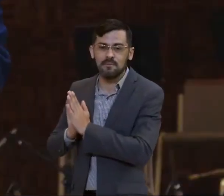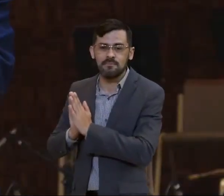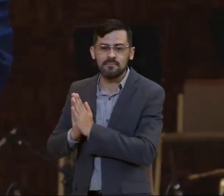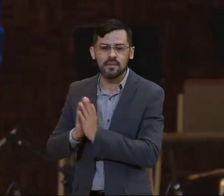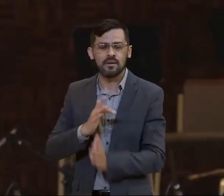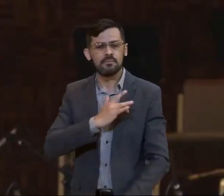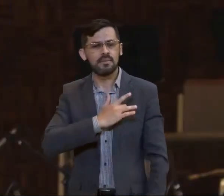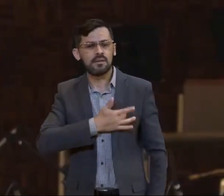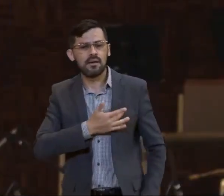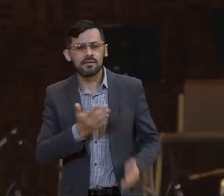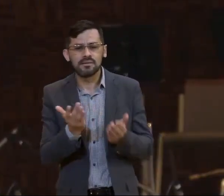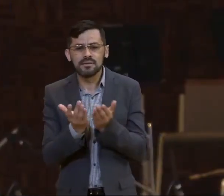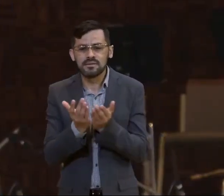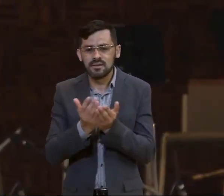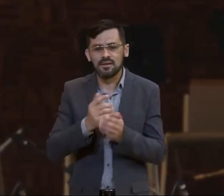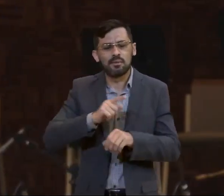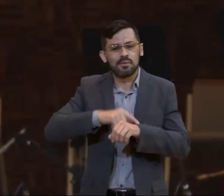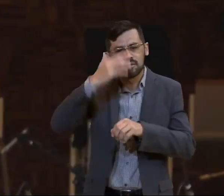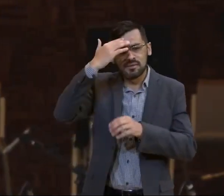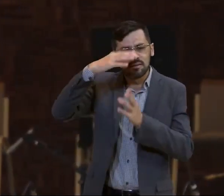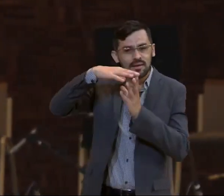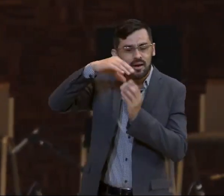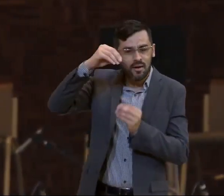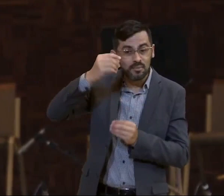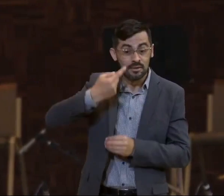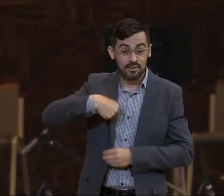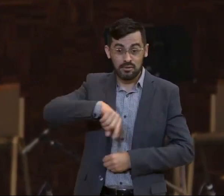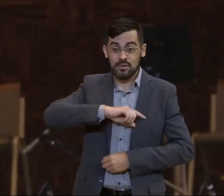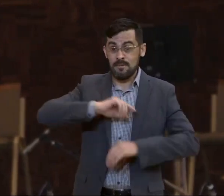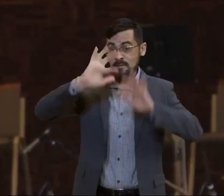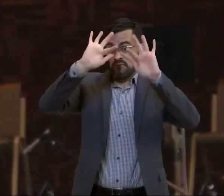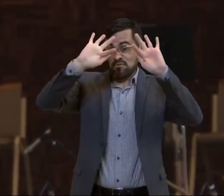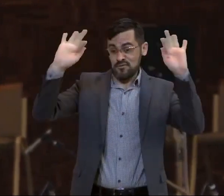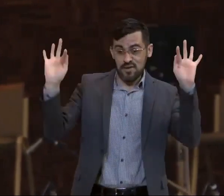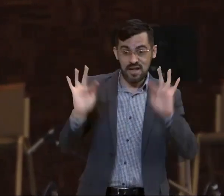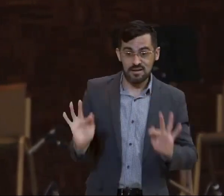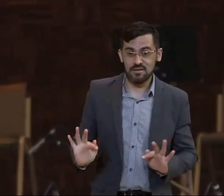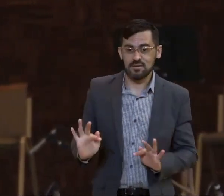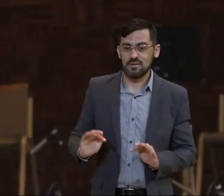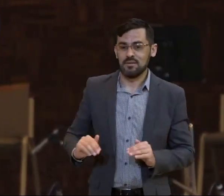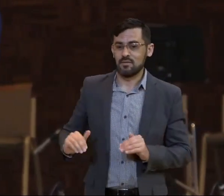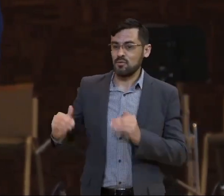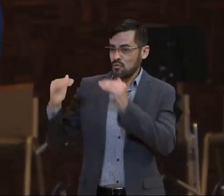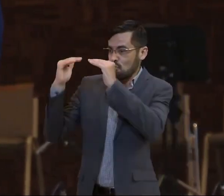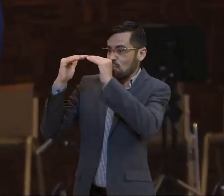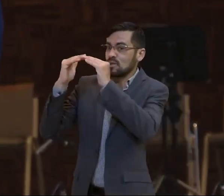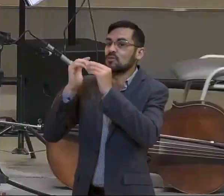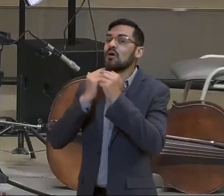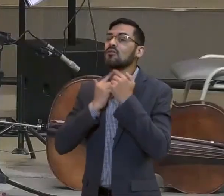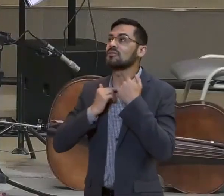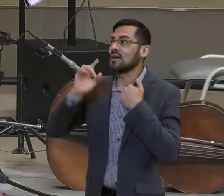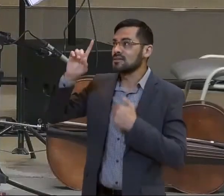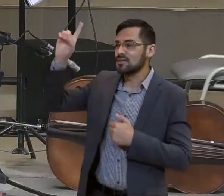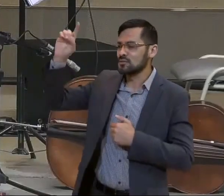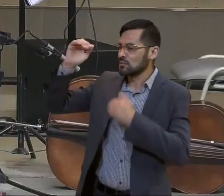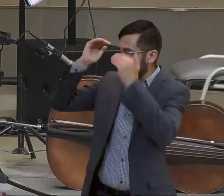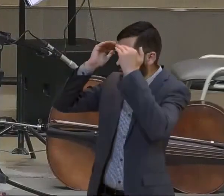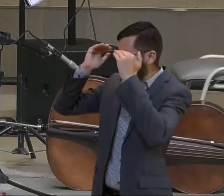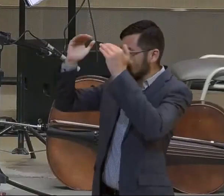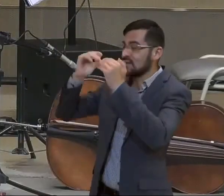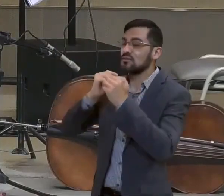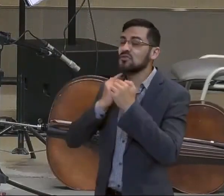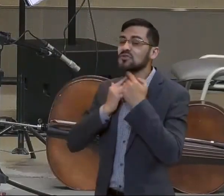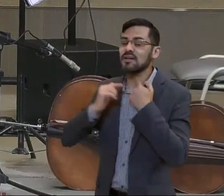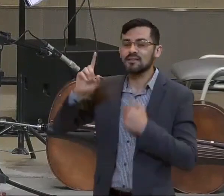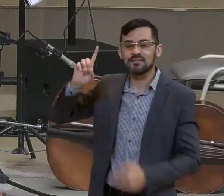Piedade cristã é quando a alma da gente está tão feliz de estar na vontade de Deus, fazendo o que é propósito de Deus,